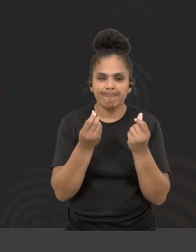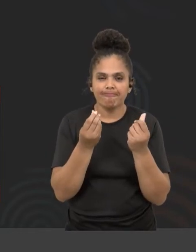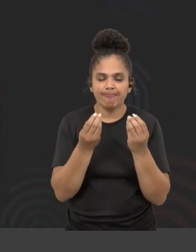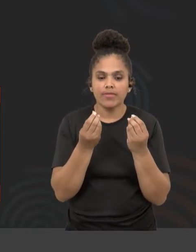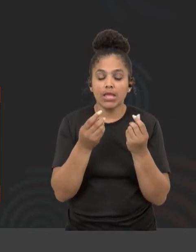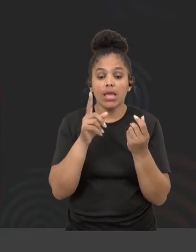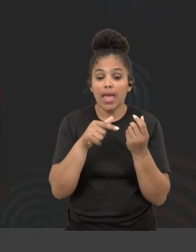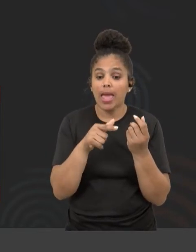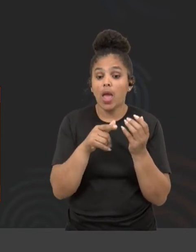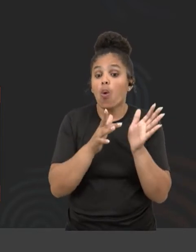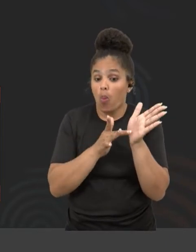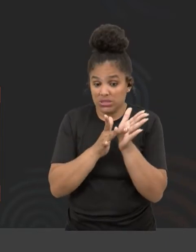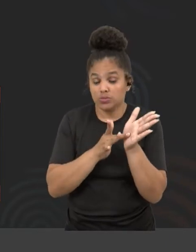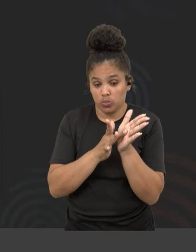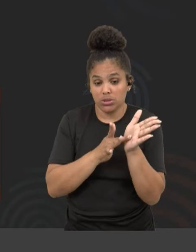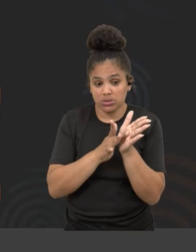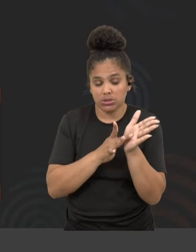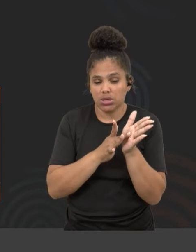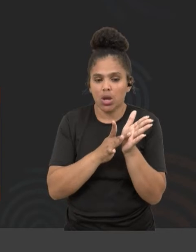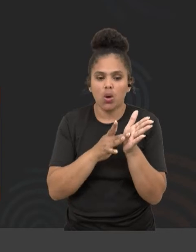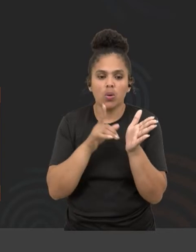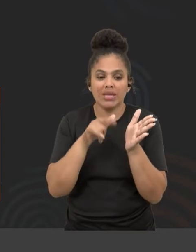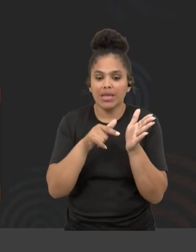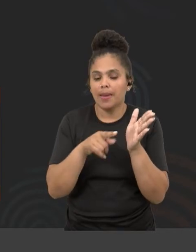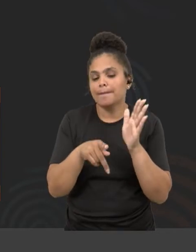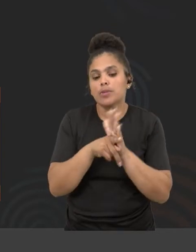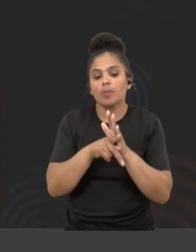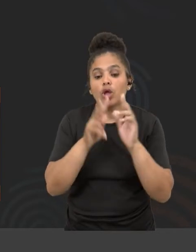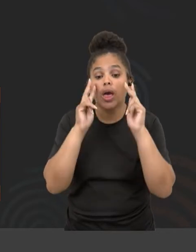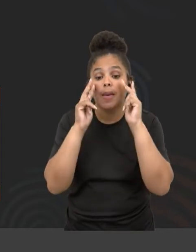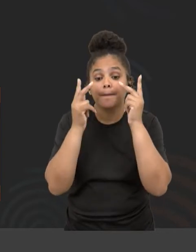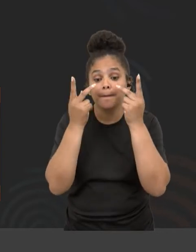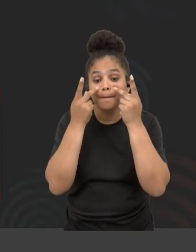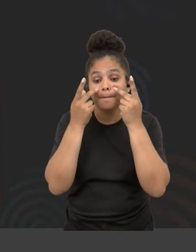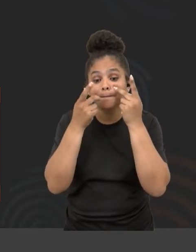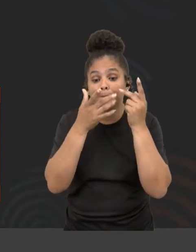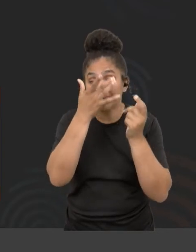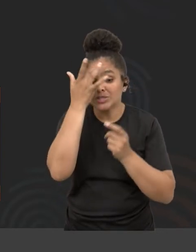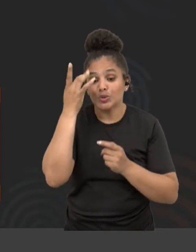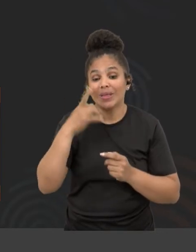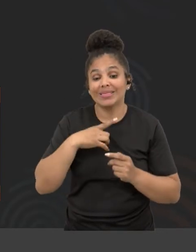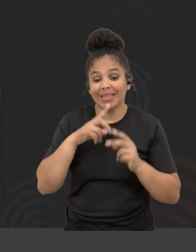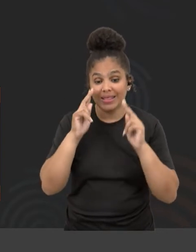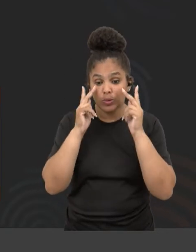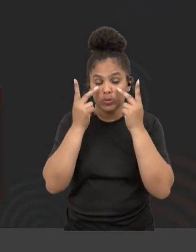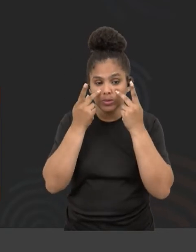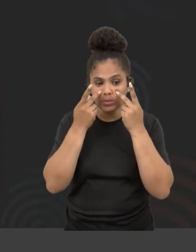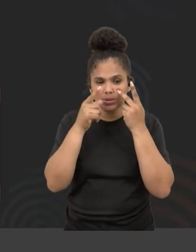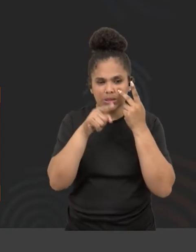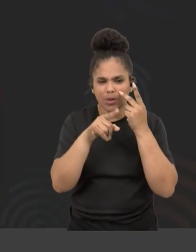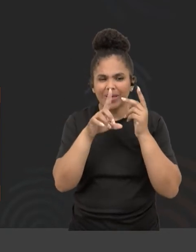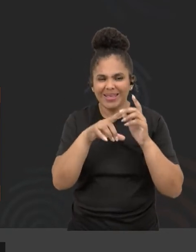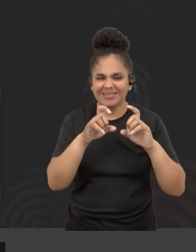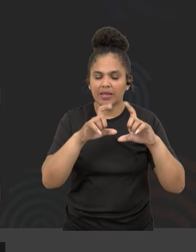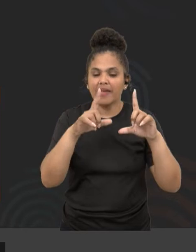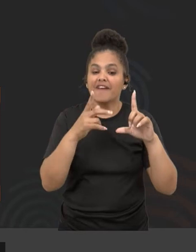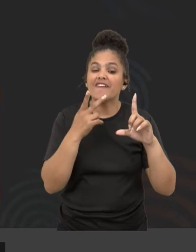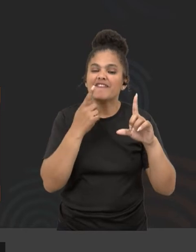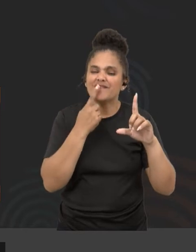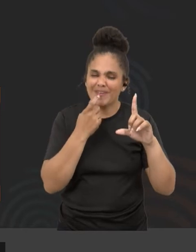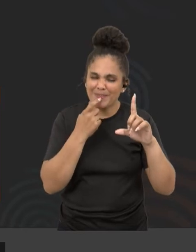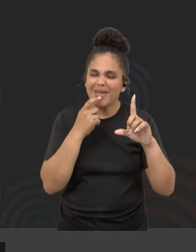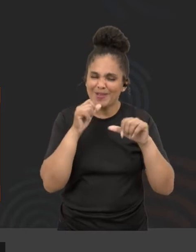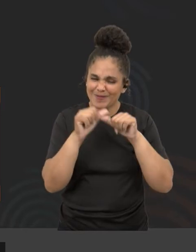uma simulação do daltonismo, né? Então, o vermelho ele virou aquele tom terroso que a gente conheceu nos